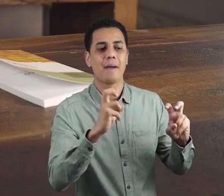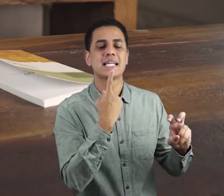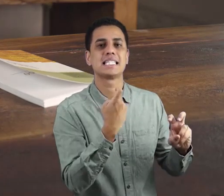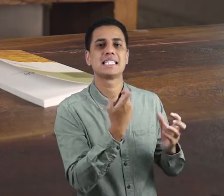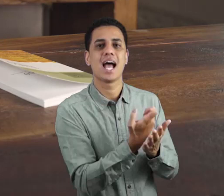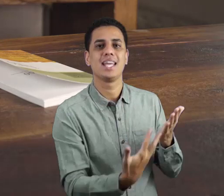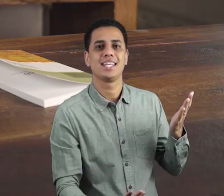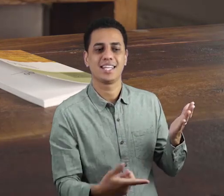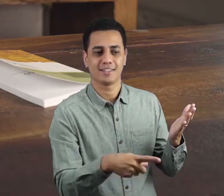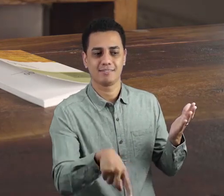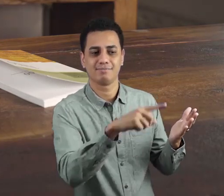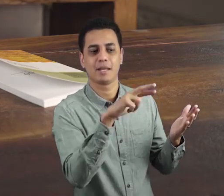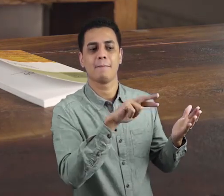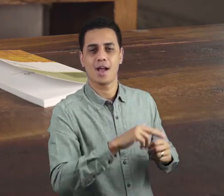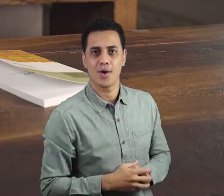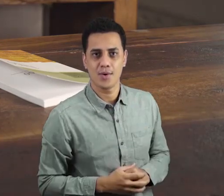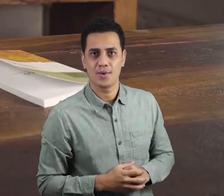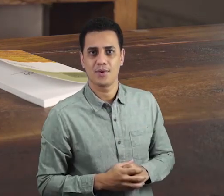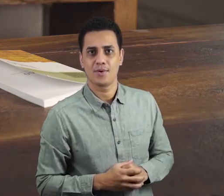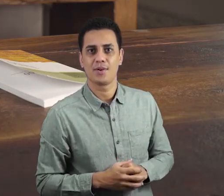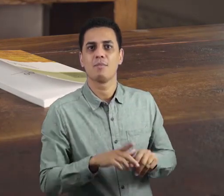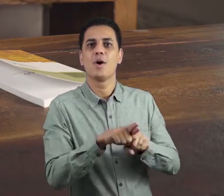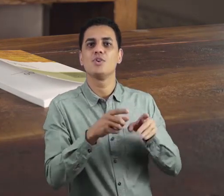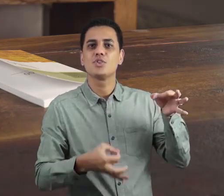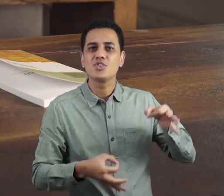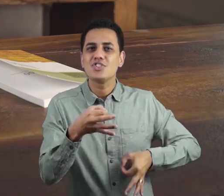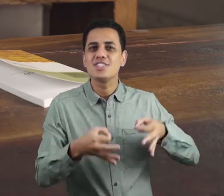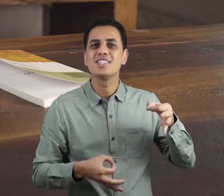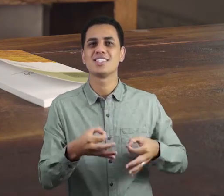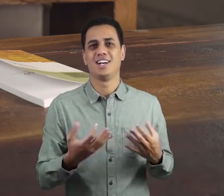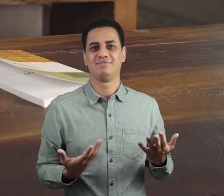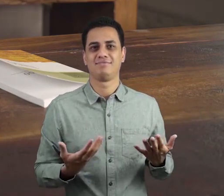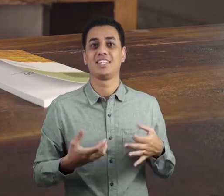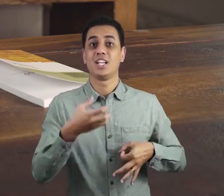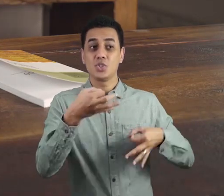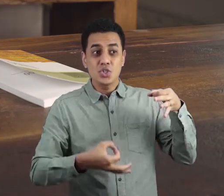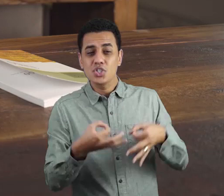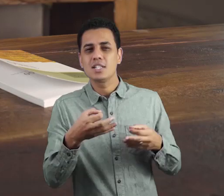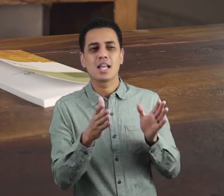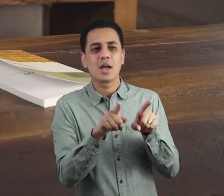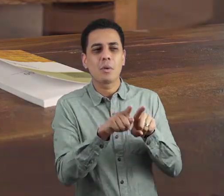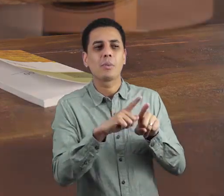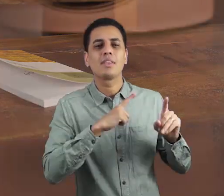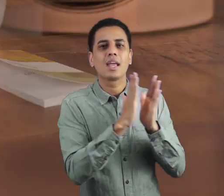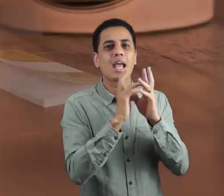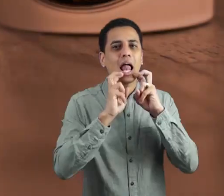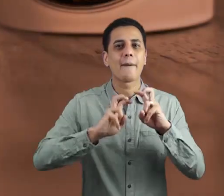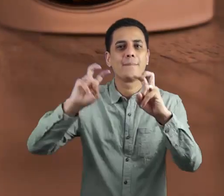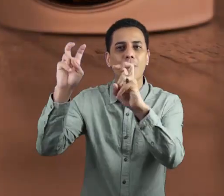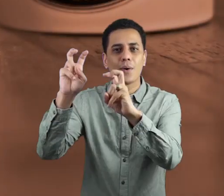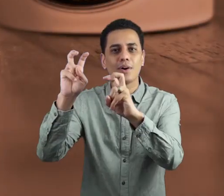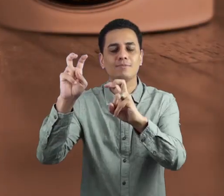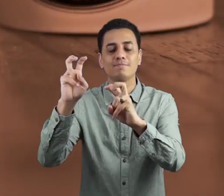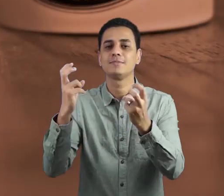lição que você precisa entender. Clame a Deus por justiça, mas creia que Deus ouve a sua oração. Quando diz: o